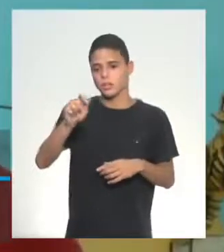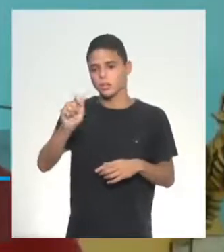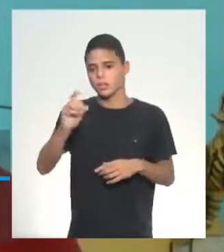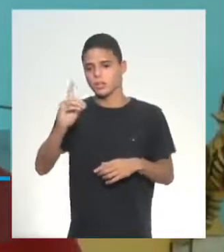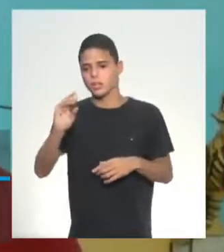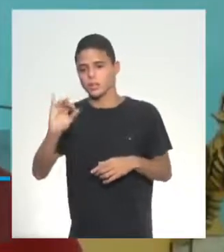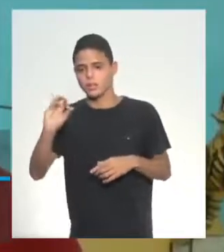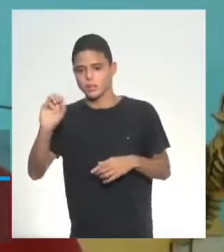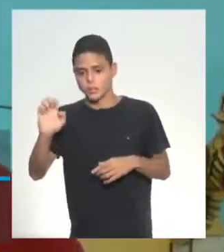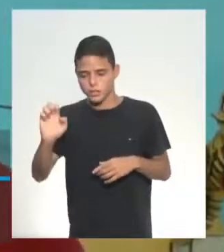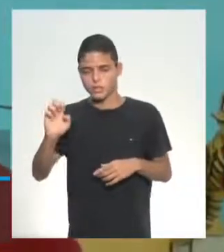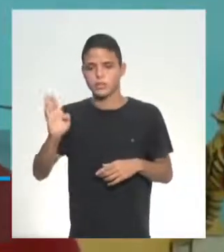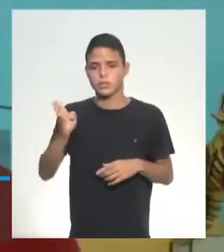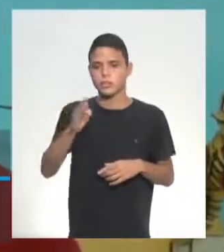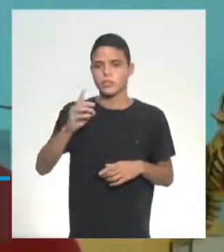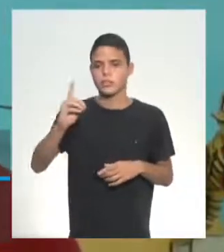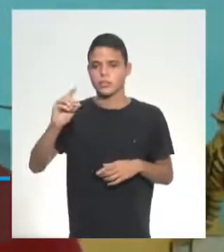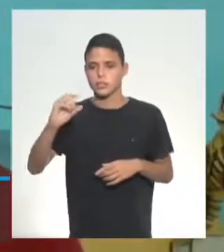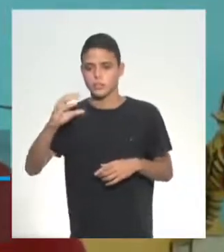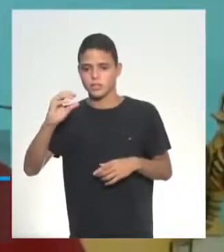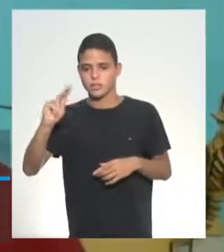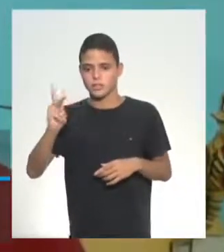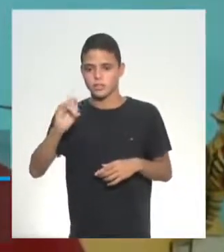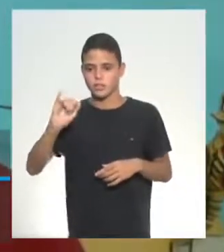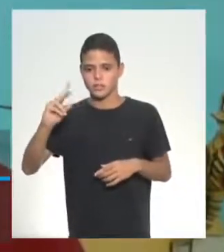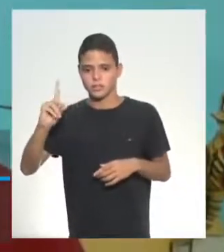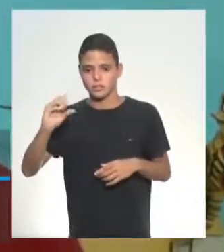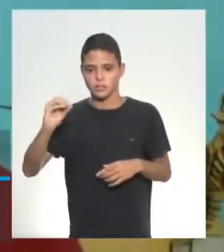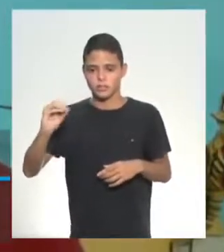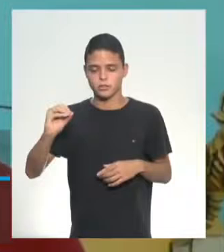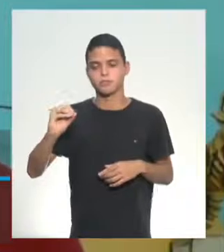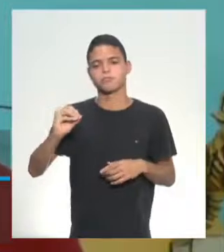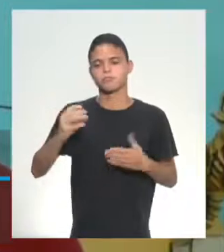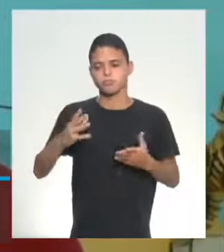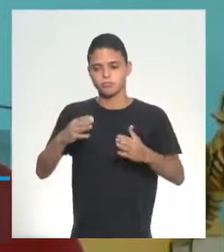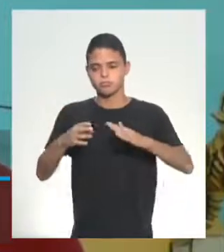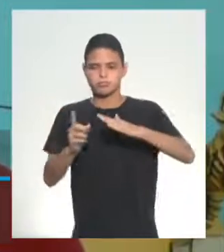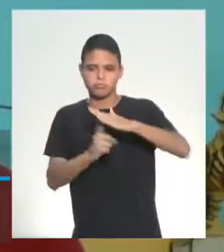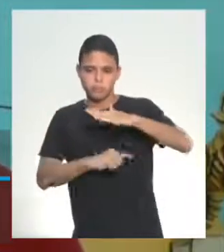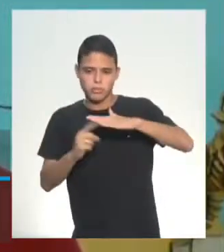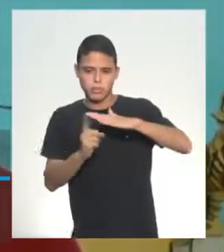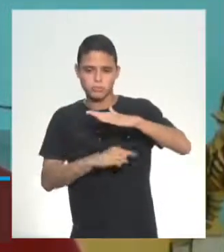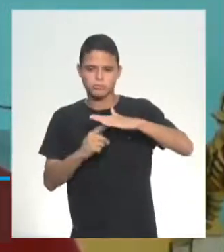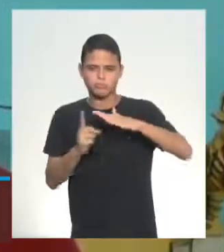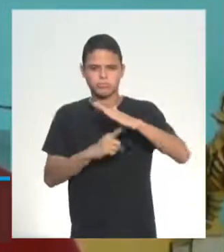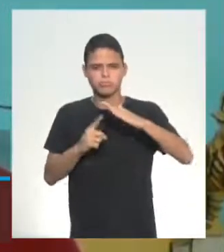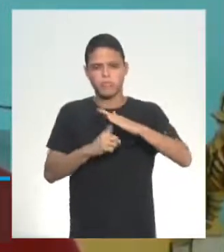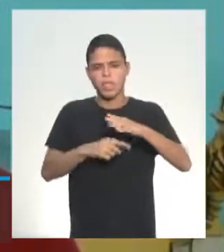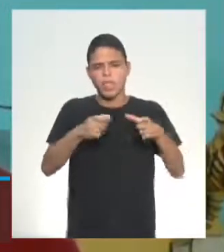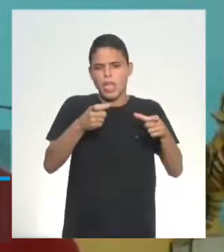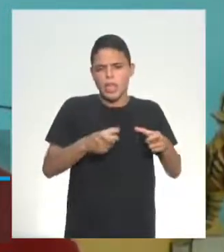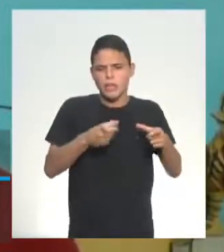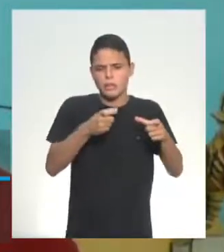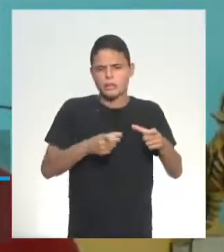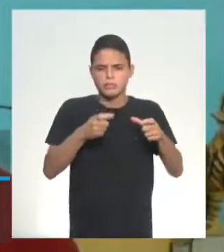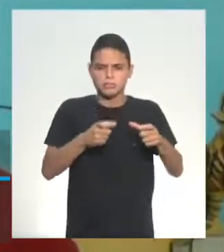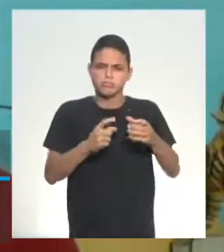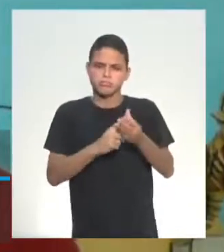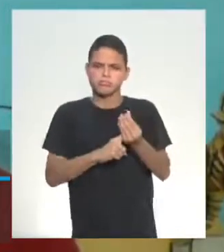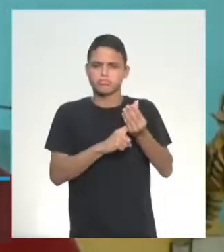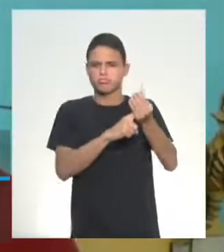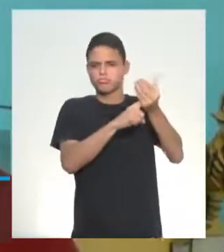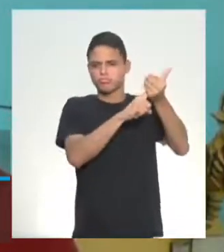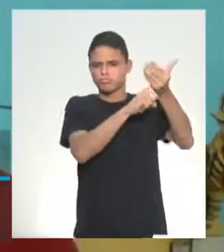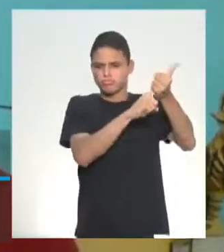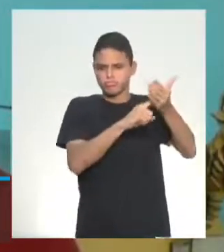de Perdizes. Você vai conhecer um espaço cheio de novidades, cheio de tecnologia, um espaço